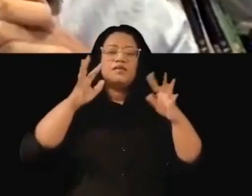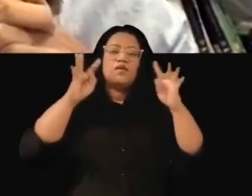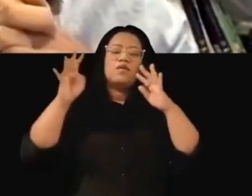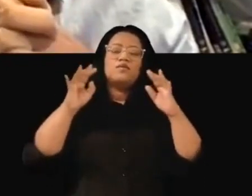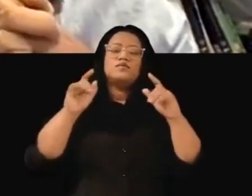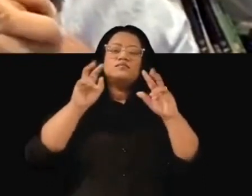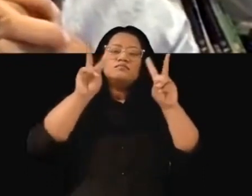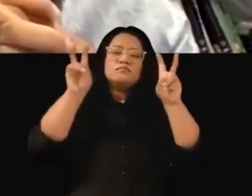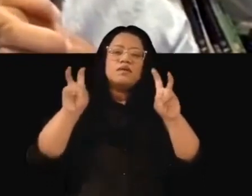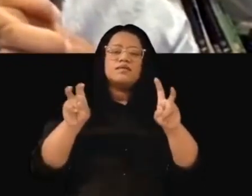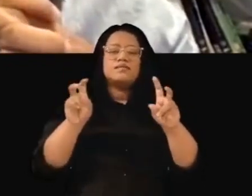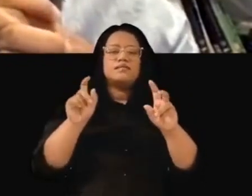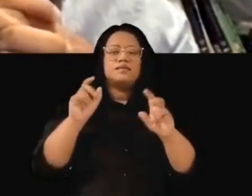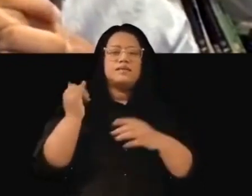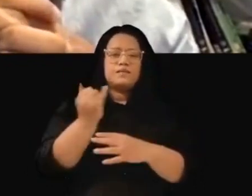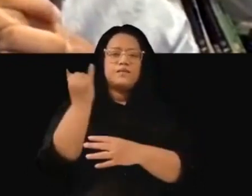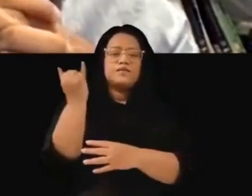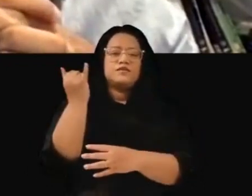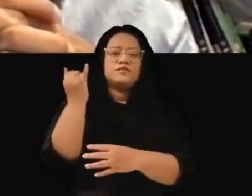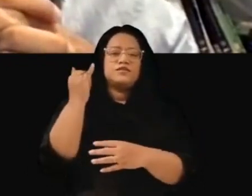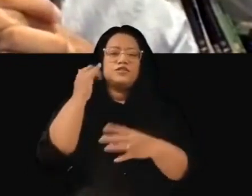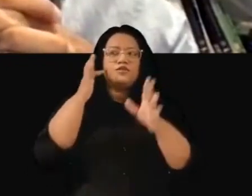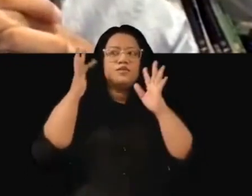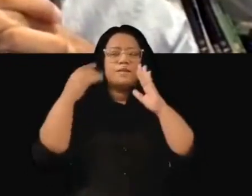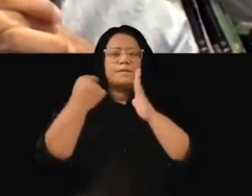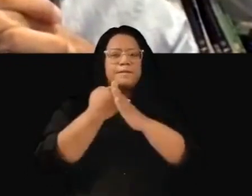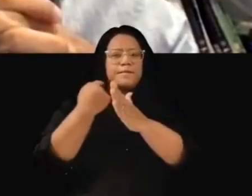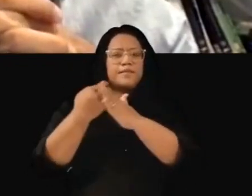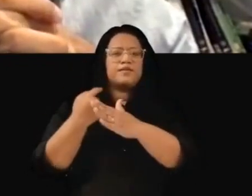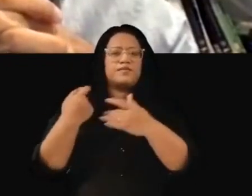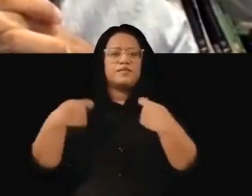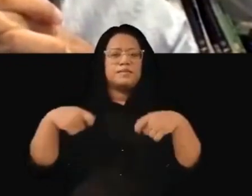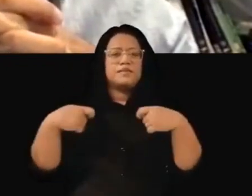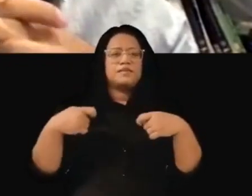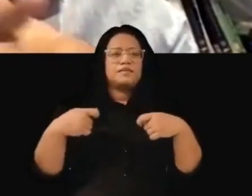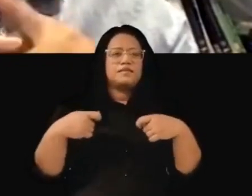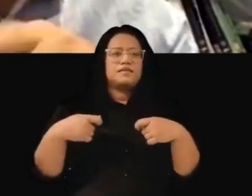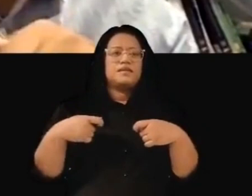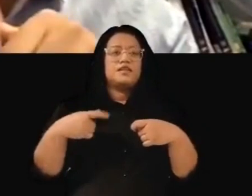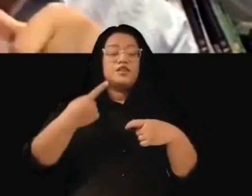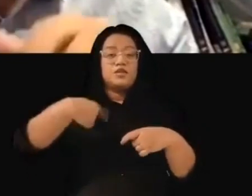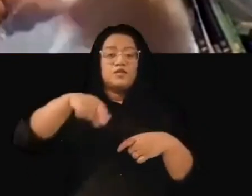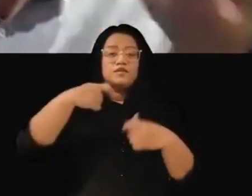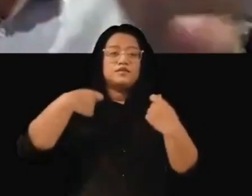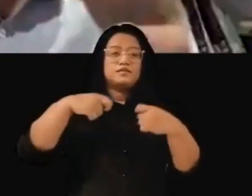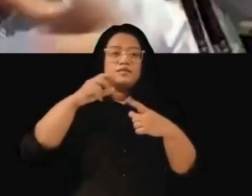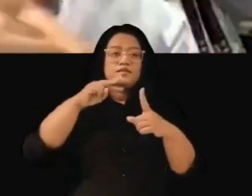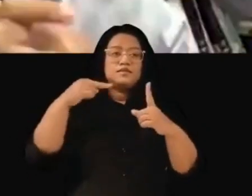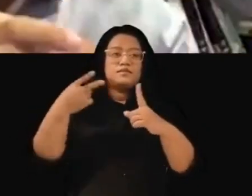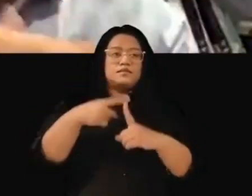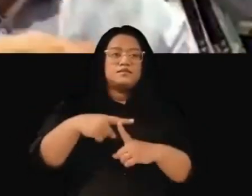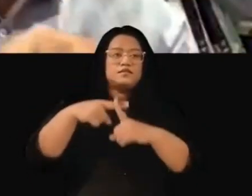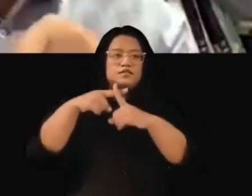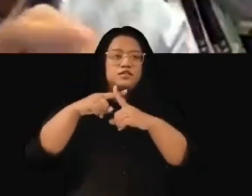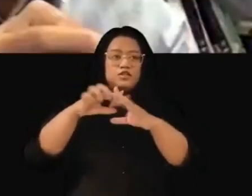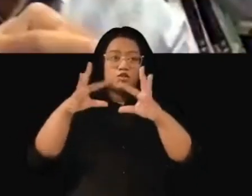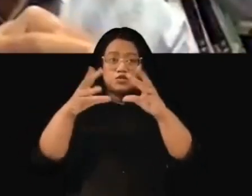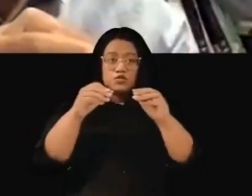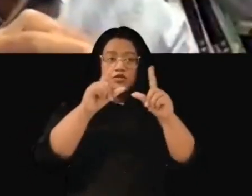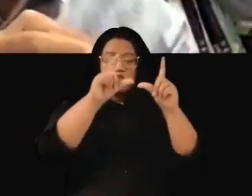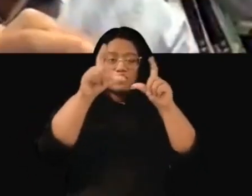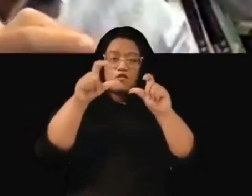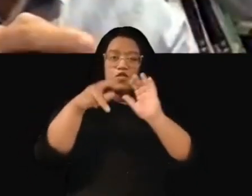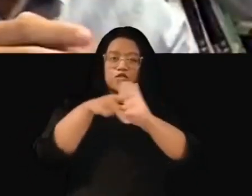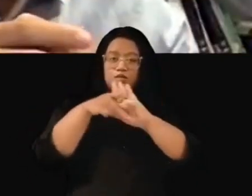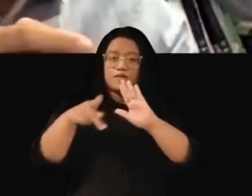refletirmos, né? Porque nós temos que ser otimistas. Eu procuro mostrar isso. Essa minha foto, todas as fotos são minhas, tá? Mas essa especialmente é a que